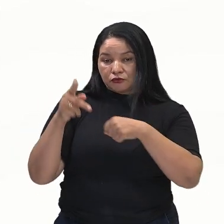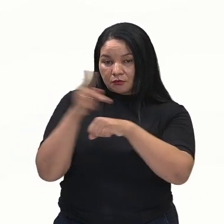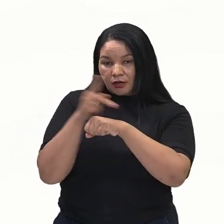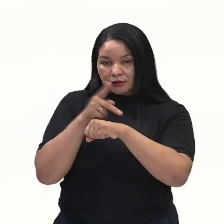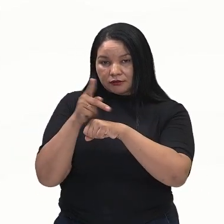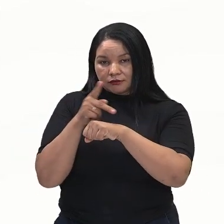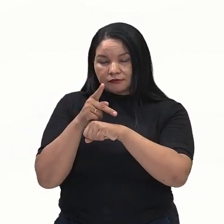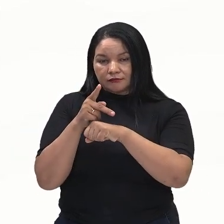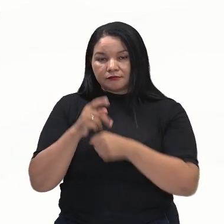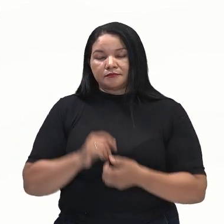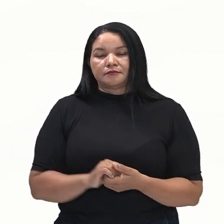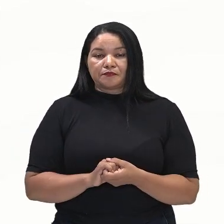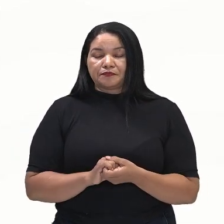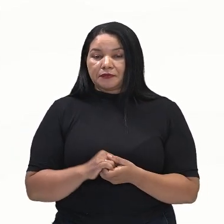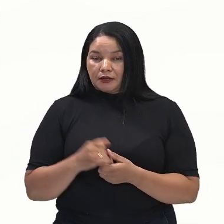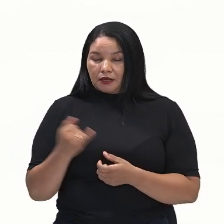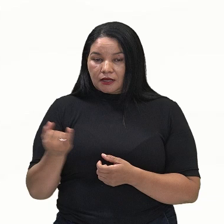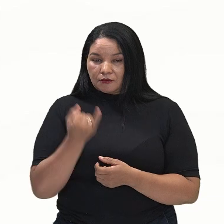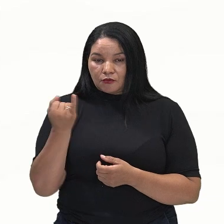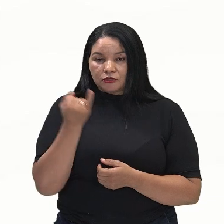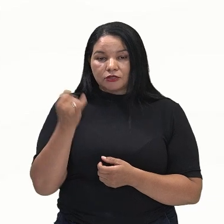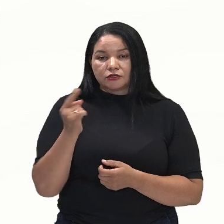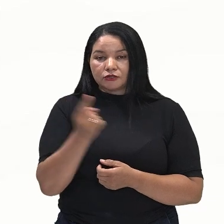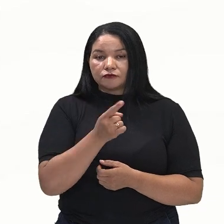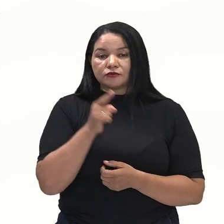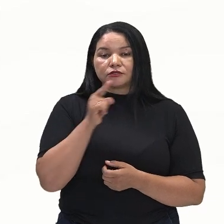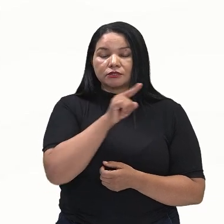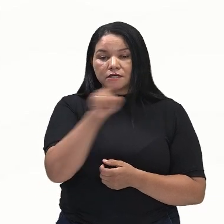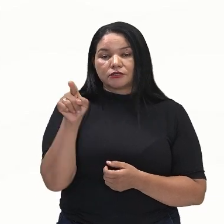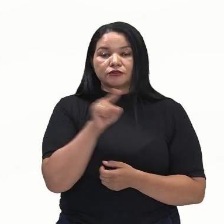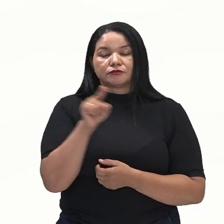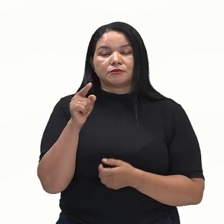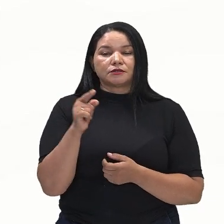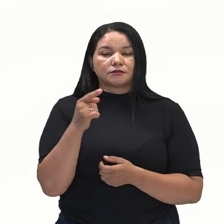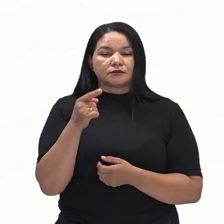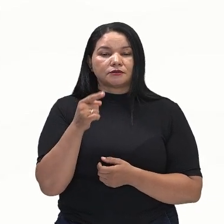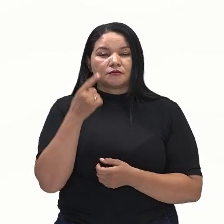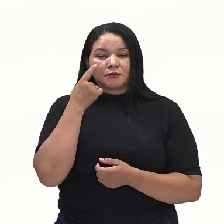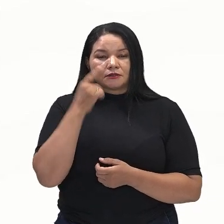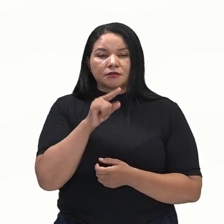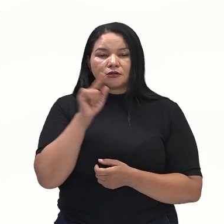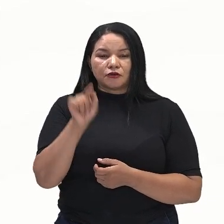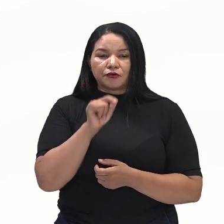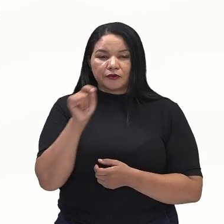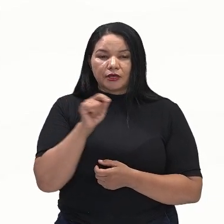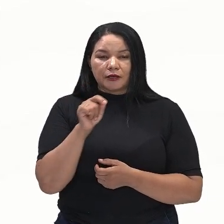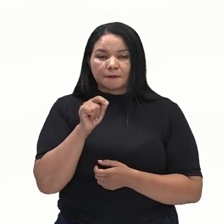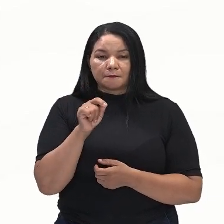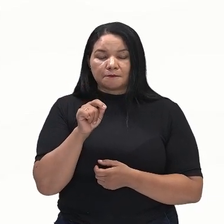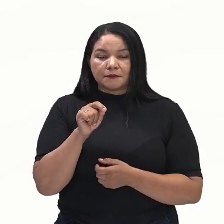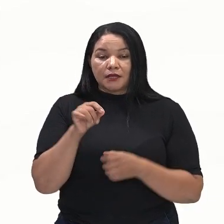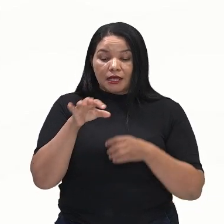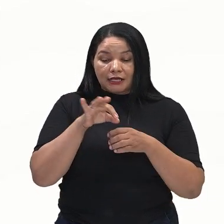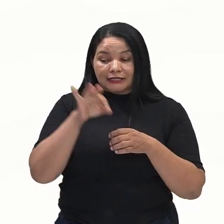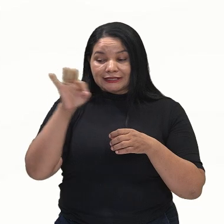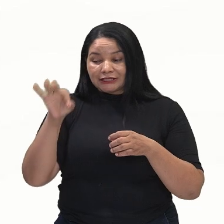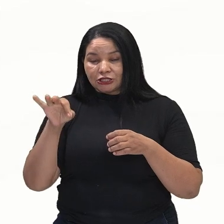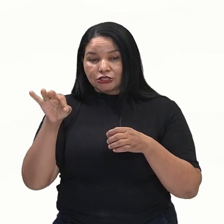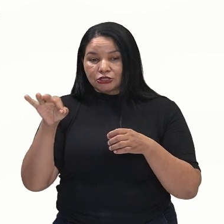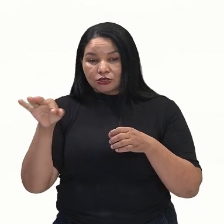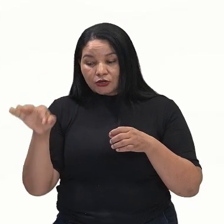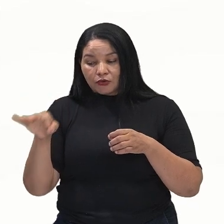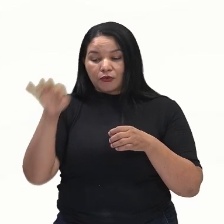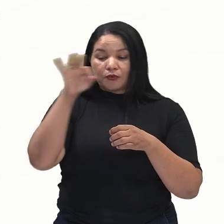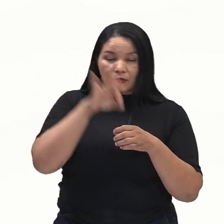Primeiro aqui, é importante você reparar que é sem reposição do primeiro.